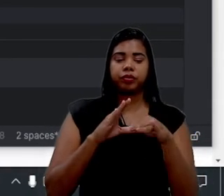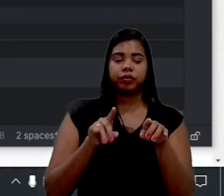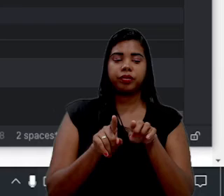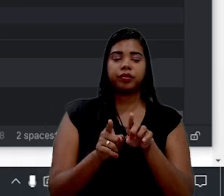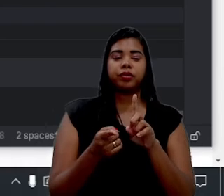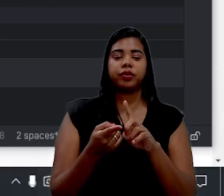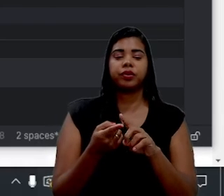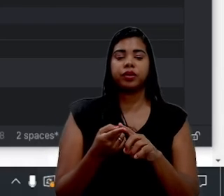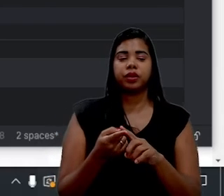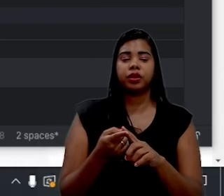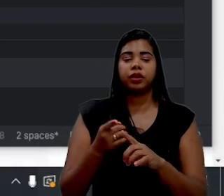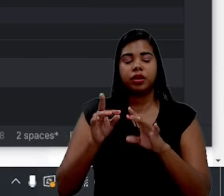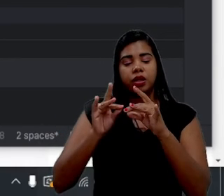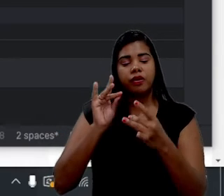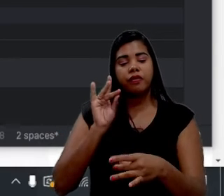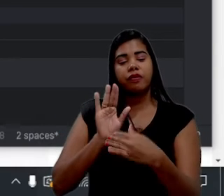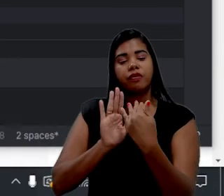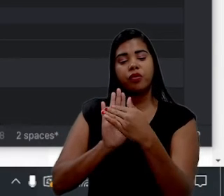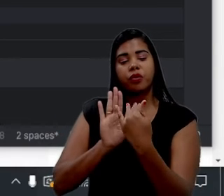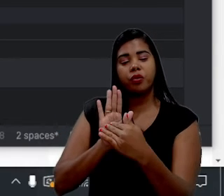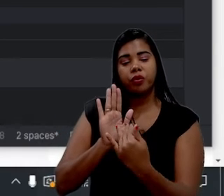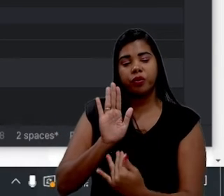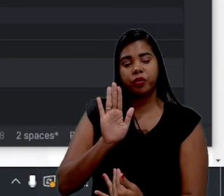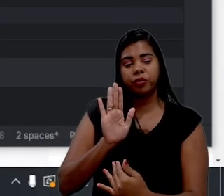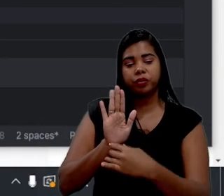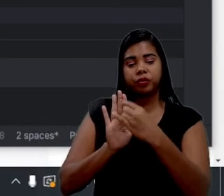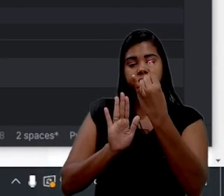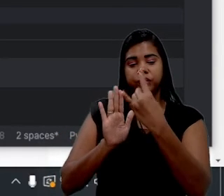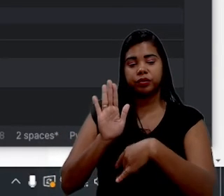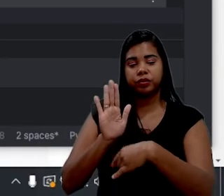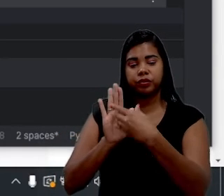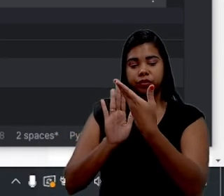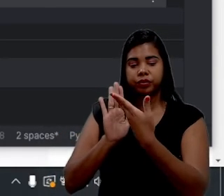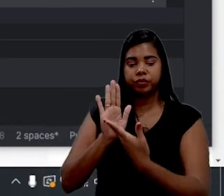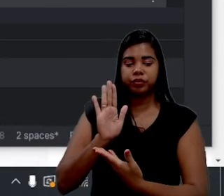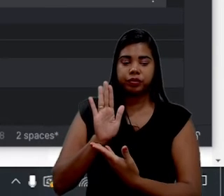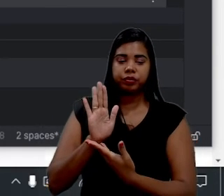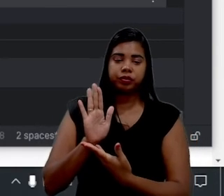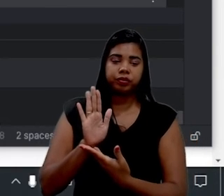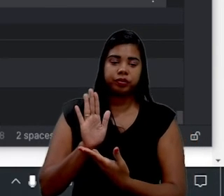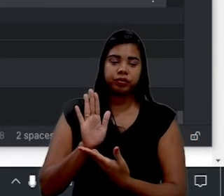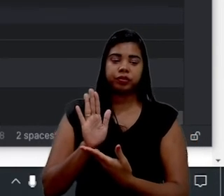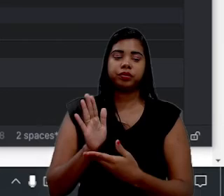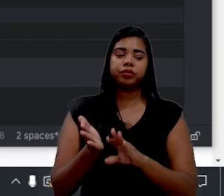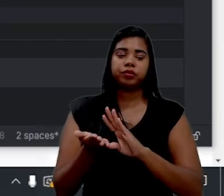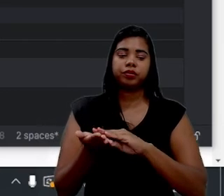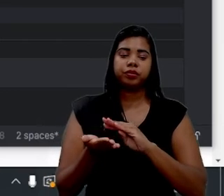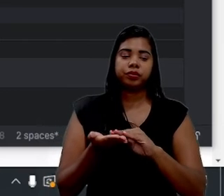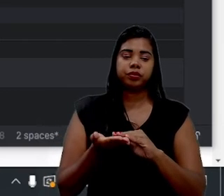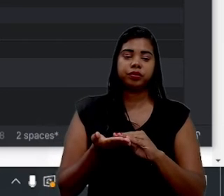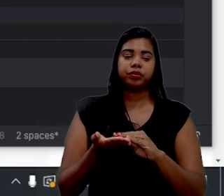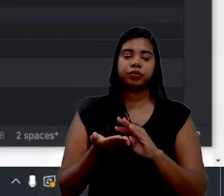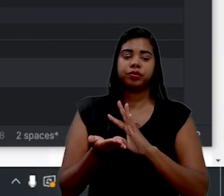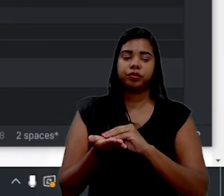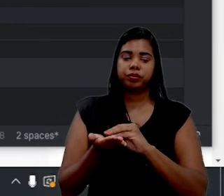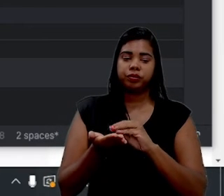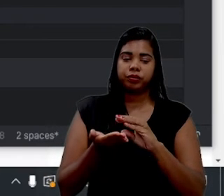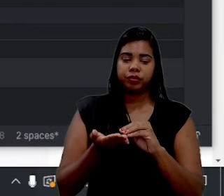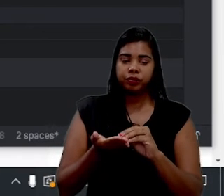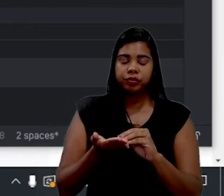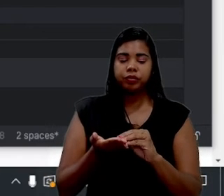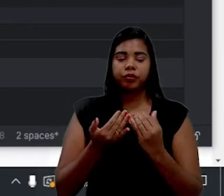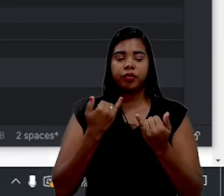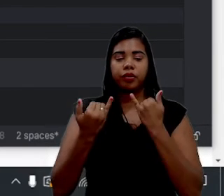para esse formulário, que posteriormente vai ser também gravado no banco de dados, né, em